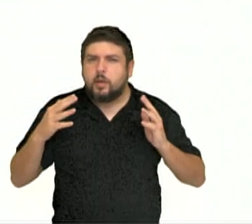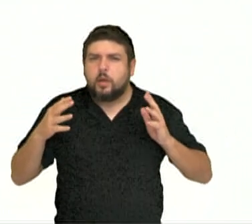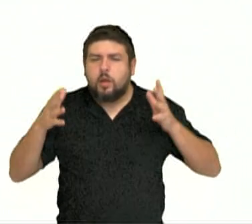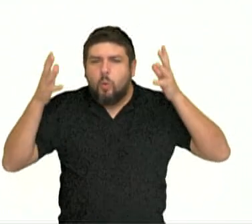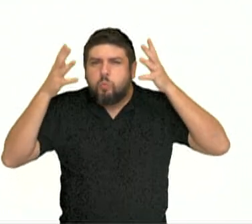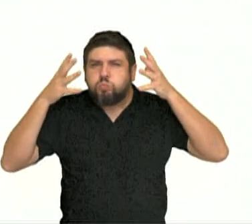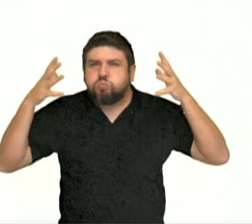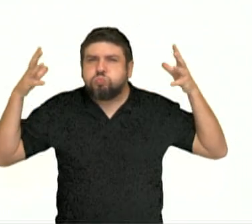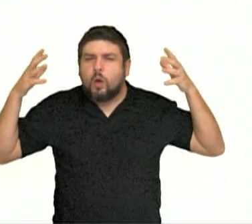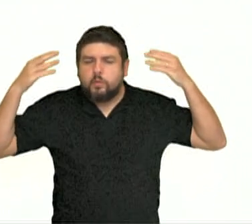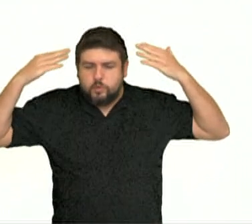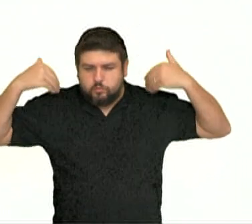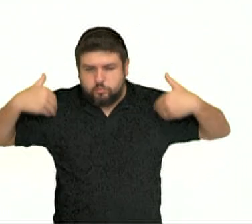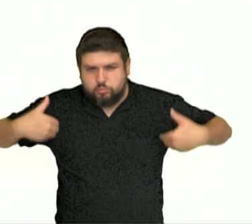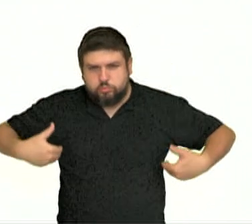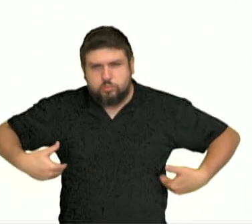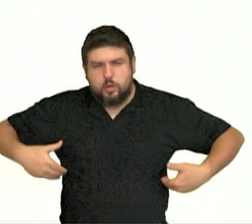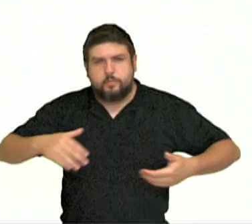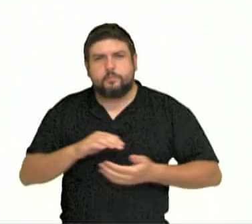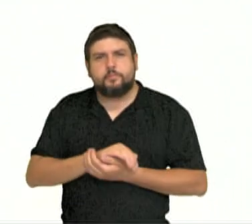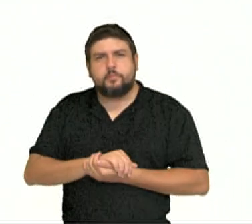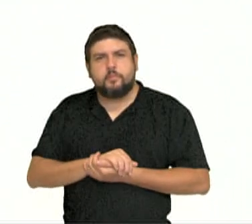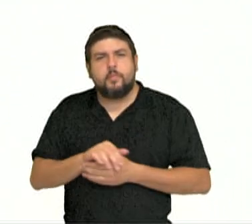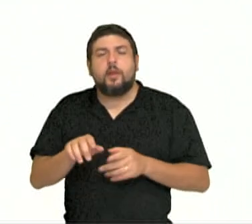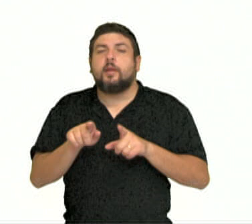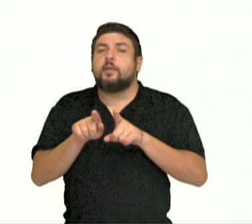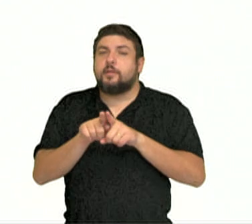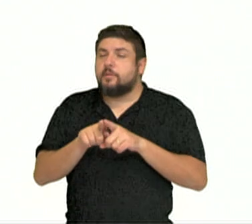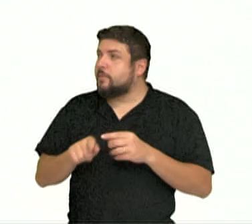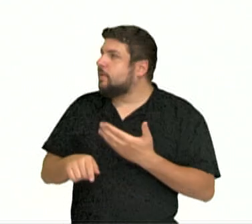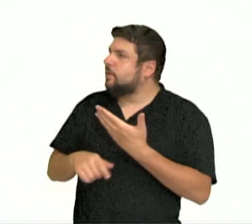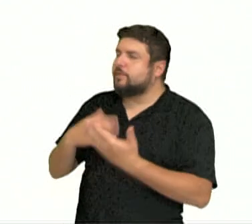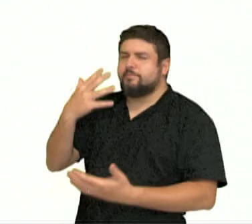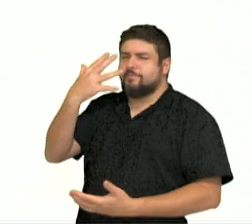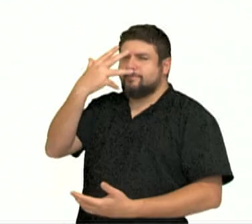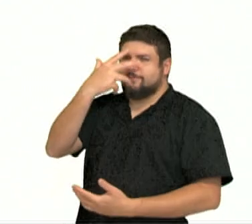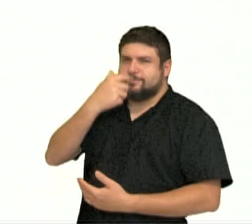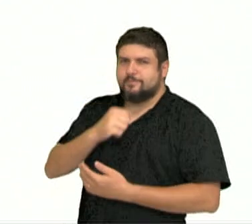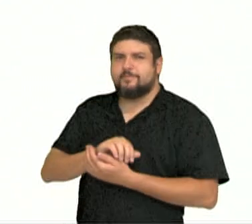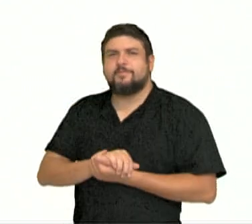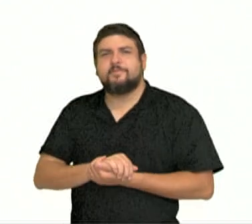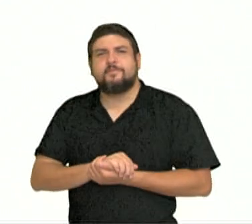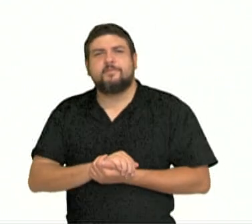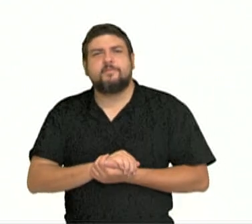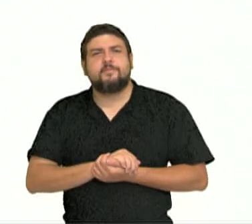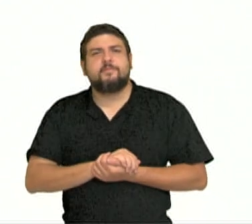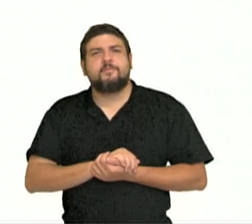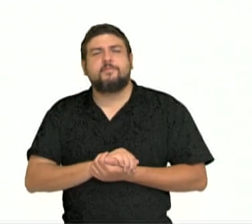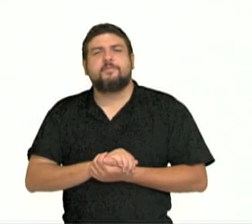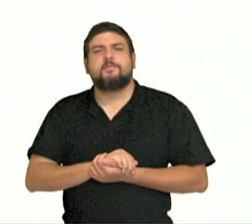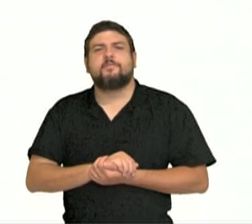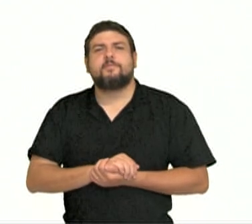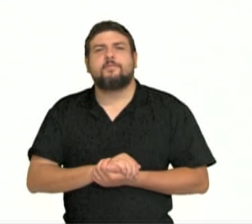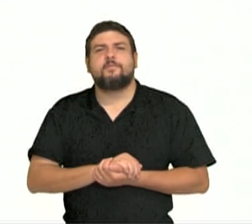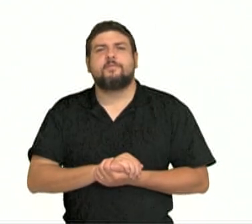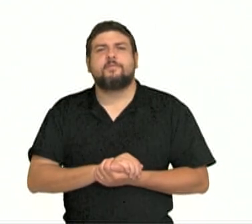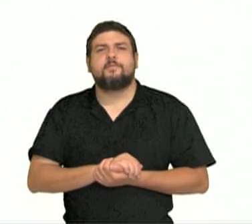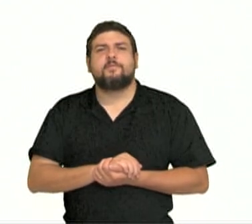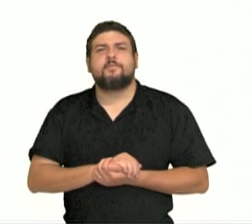seja, comprido. Além de que a Shakira também é bonita. Então, está aí a descrição da Shakira.